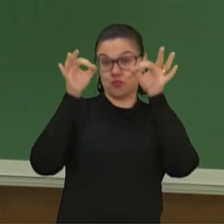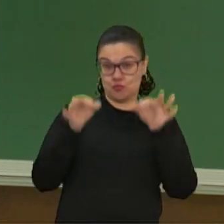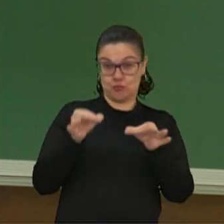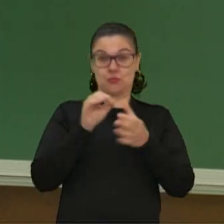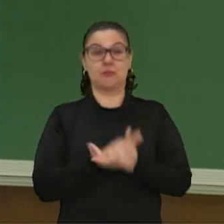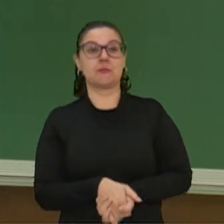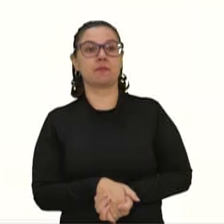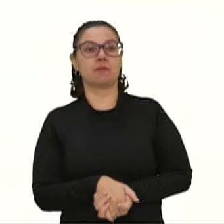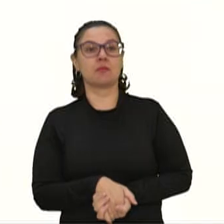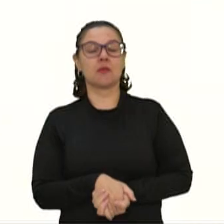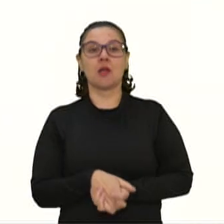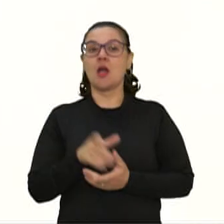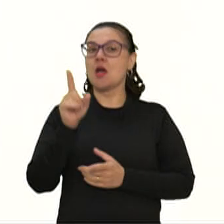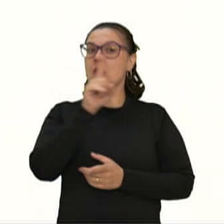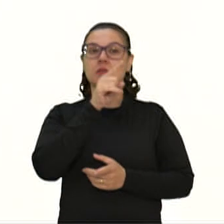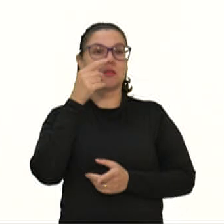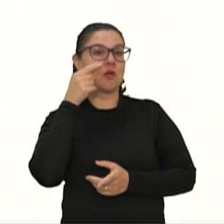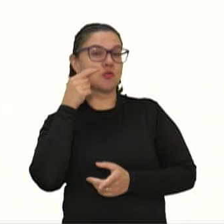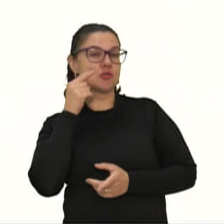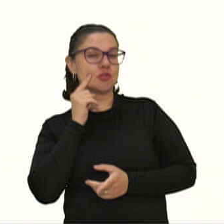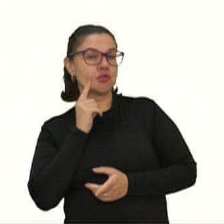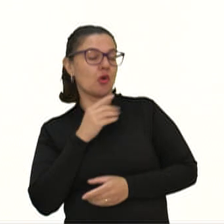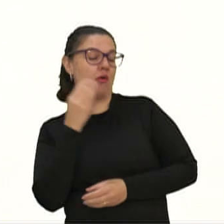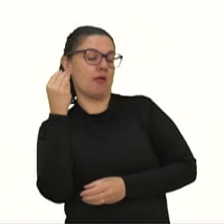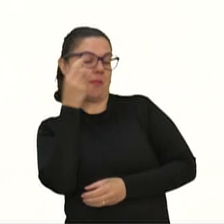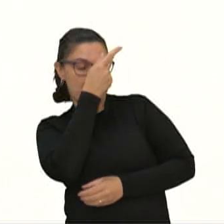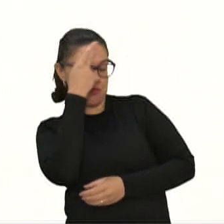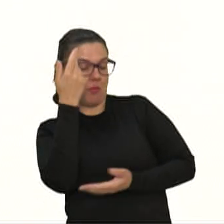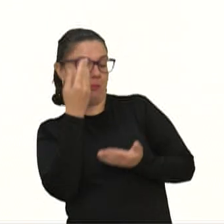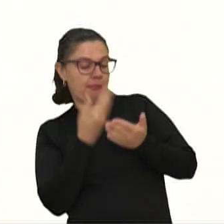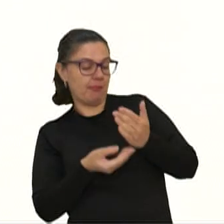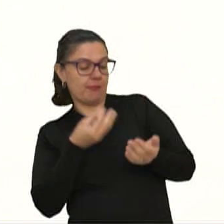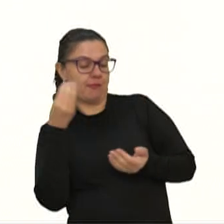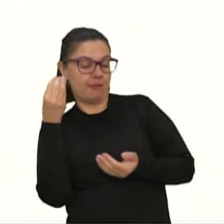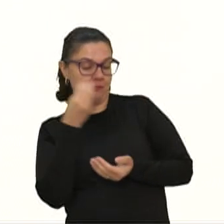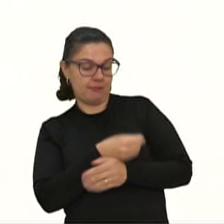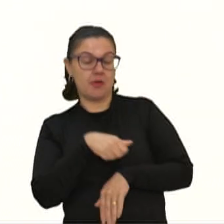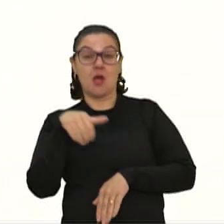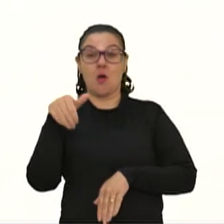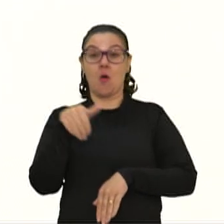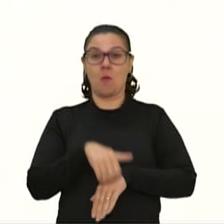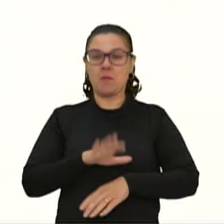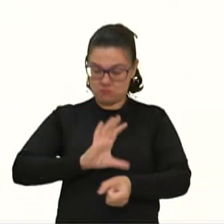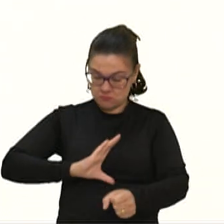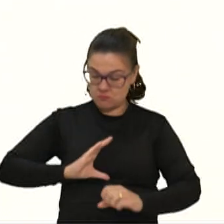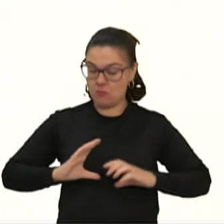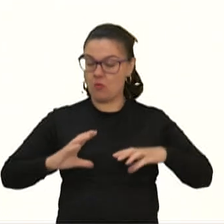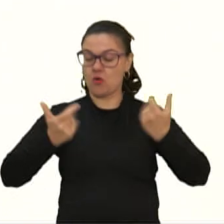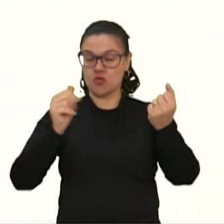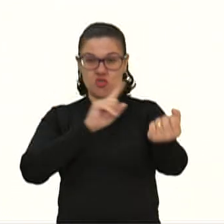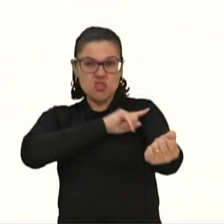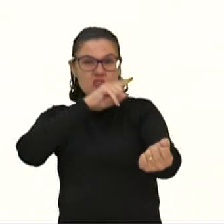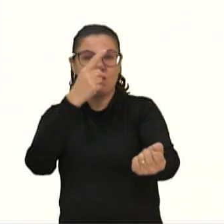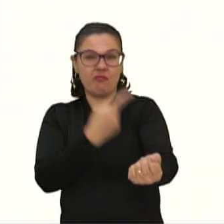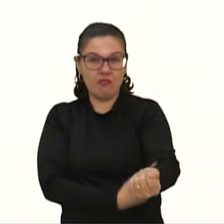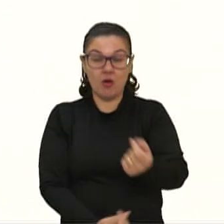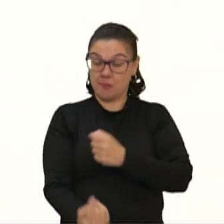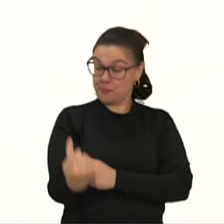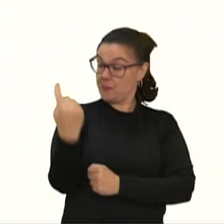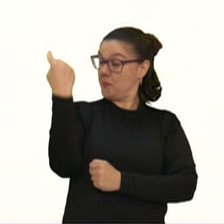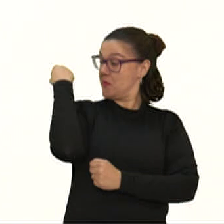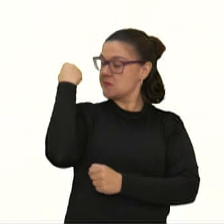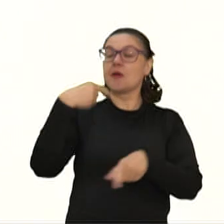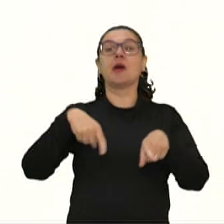Justos. Não choram somente os fracos. O mais destemido e forte um dia também